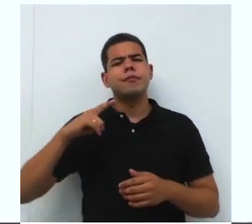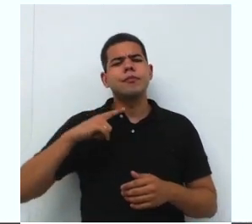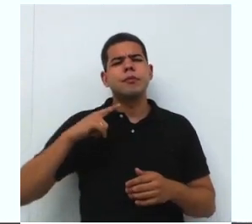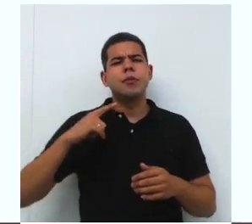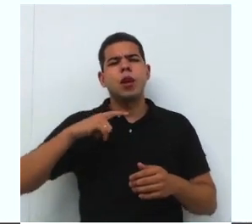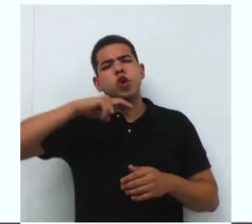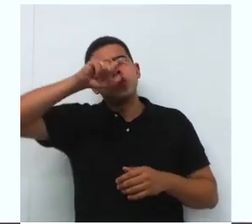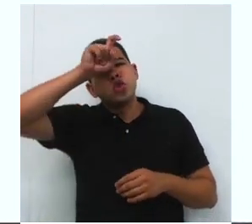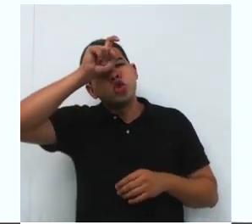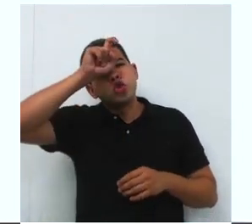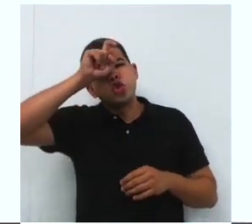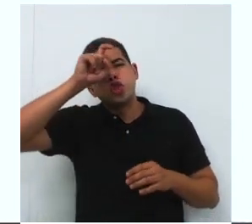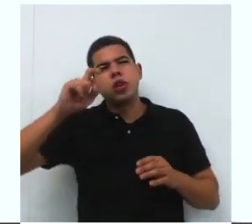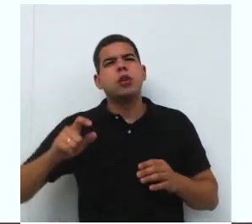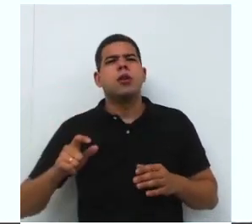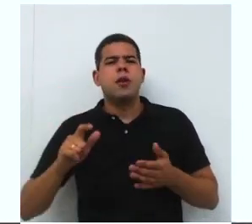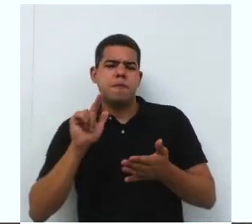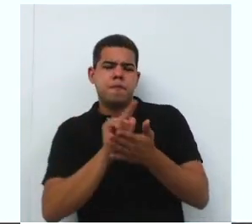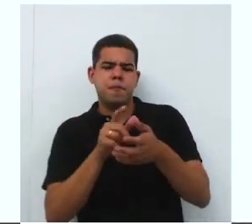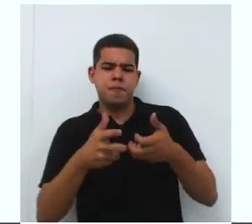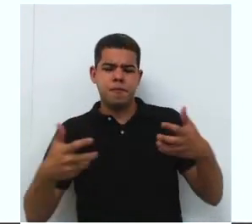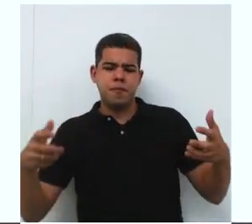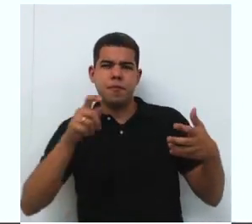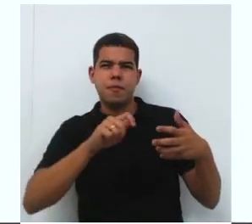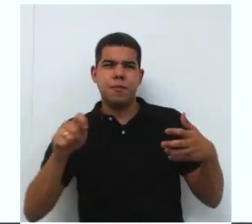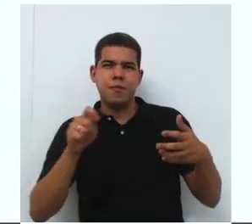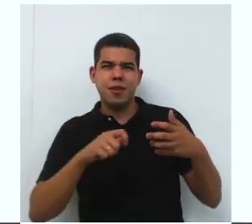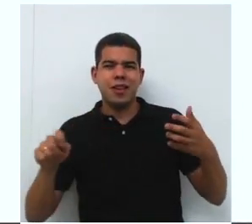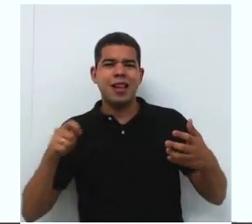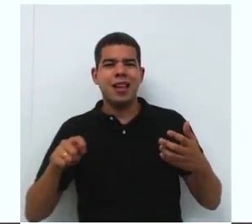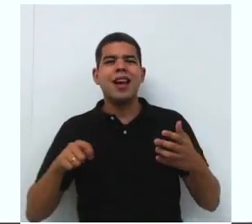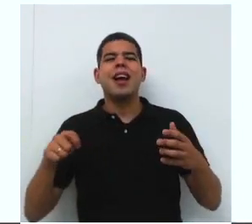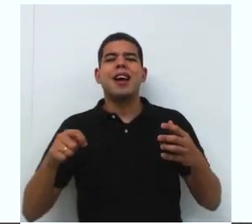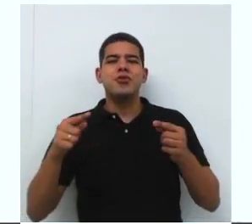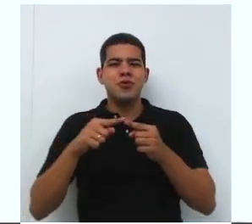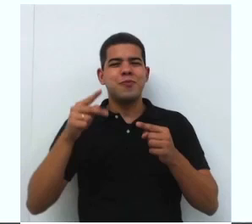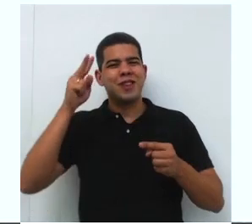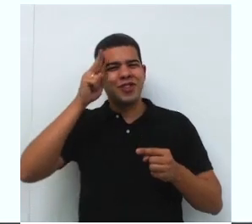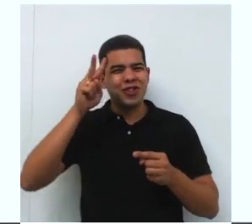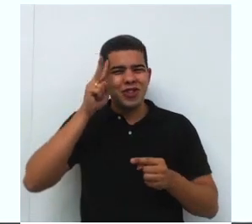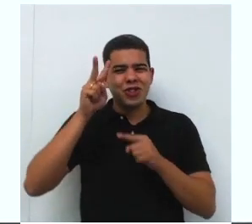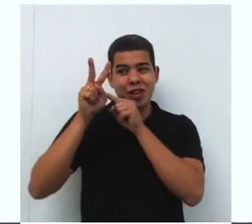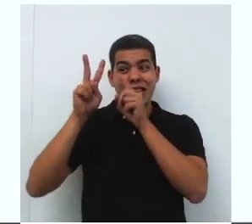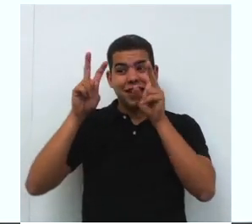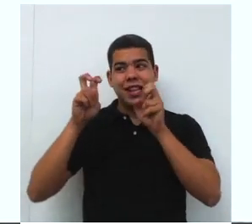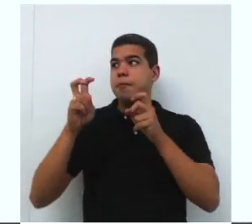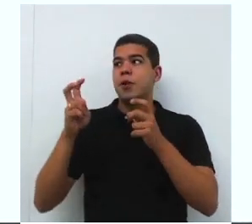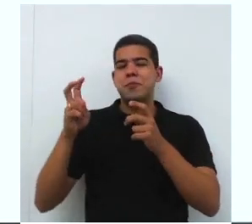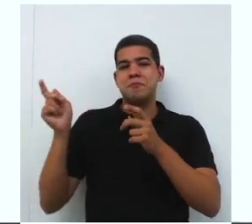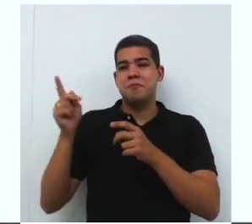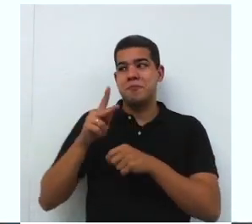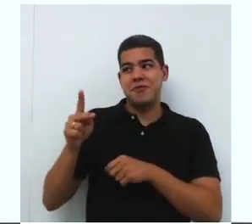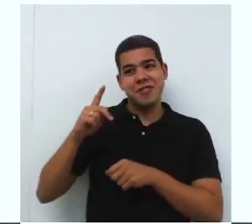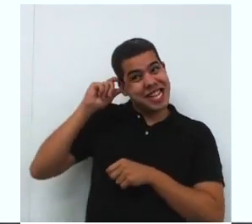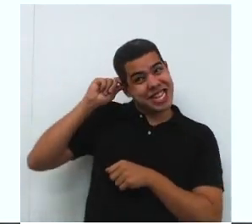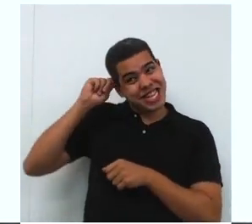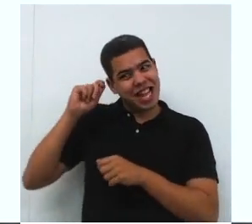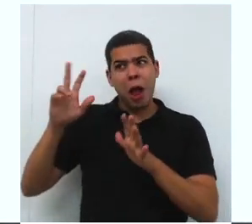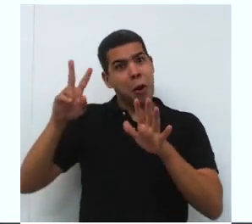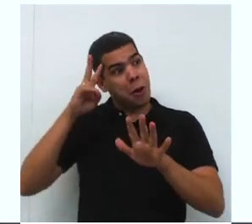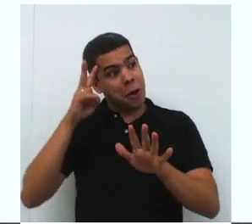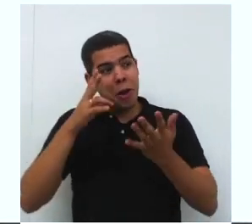cuneiforme, em pedrinhas de barro, saiu, já estou entrando na área de história, o professor vai me puxar a orelha. Então, esses